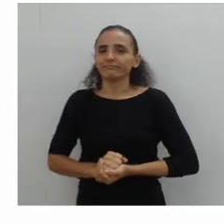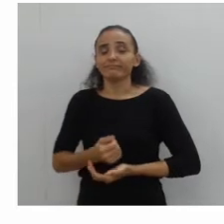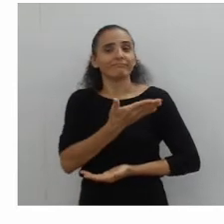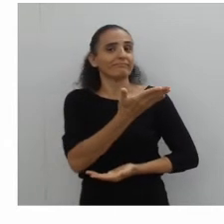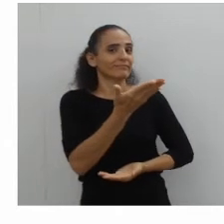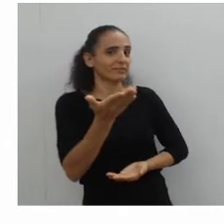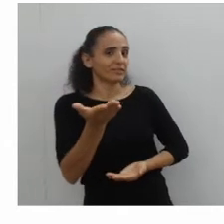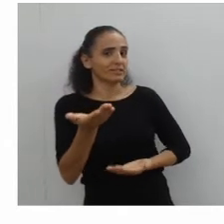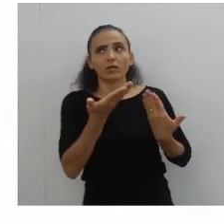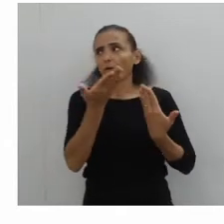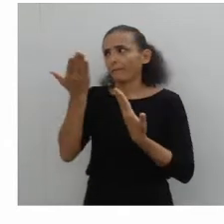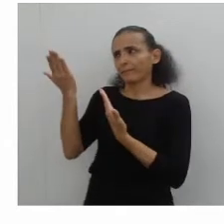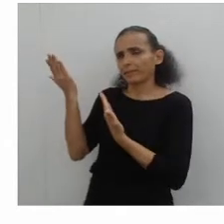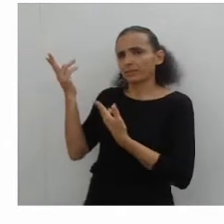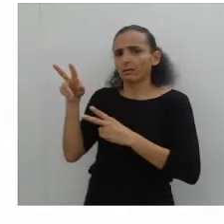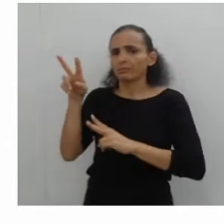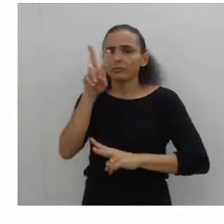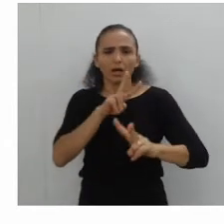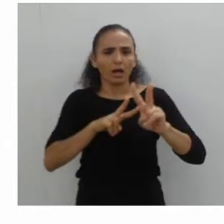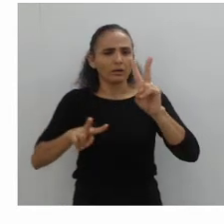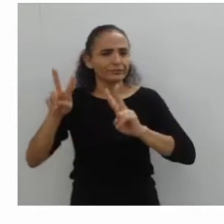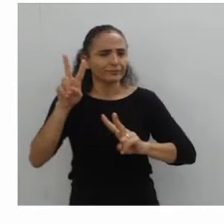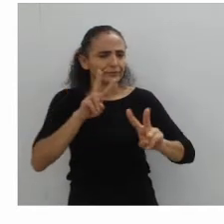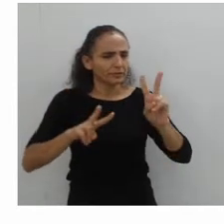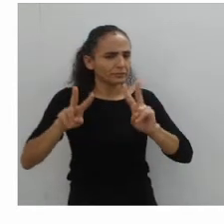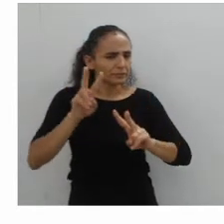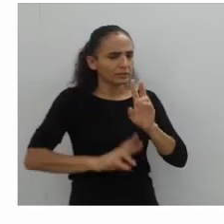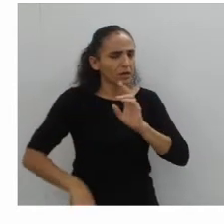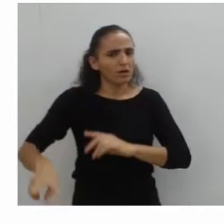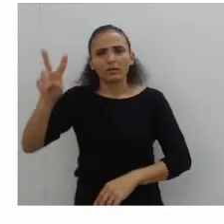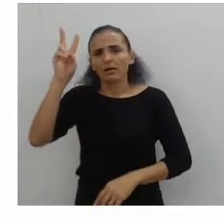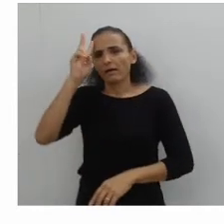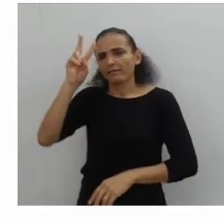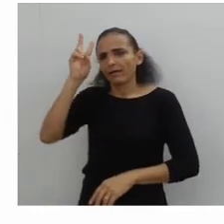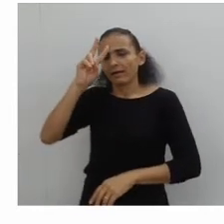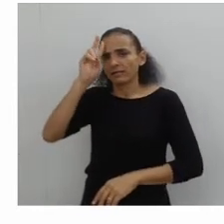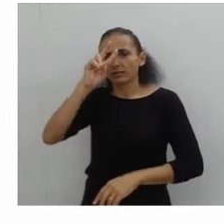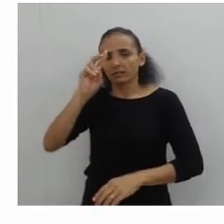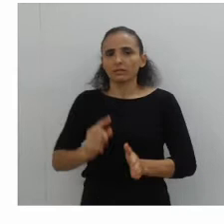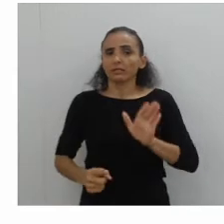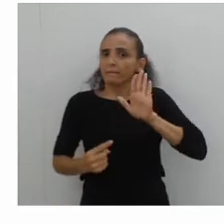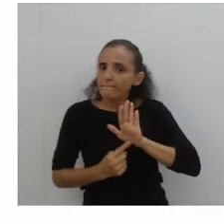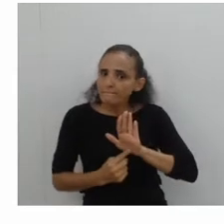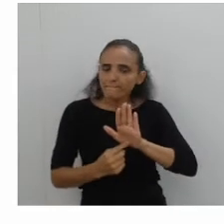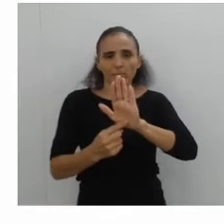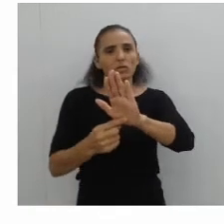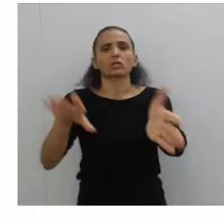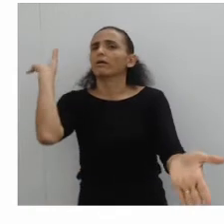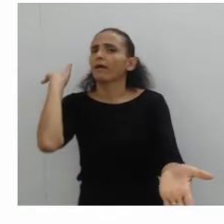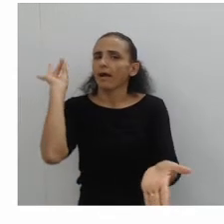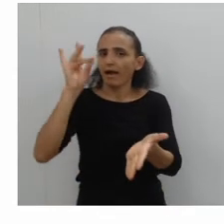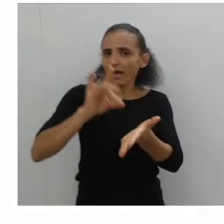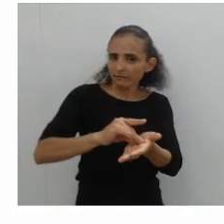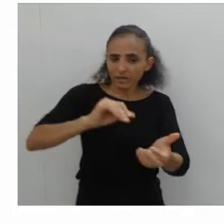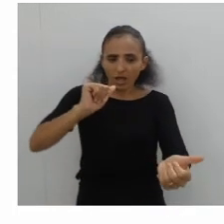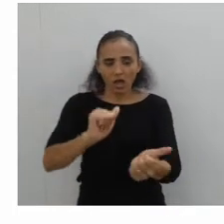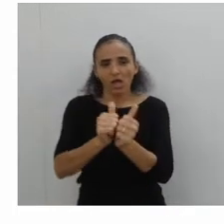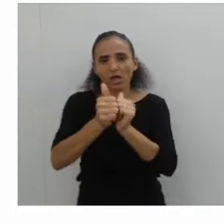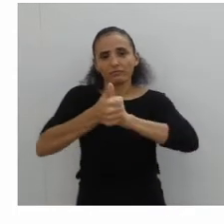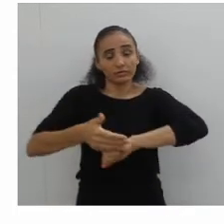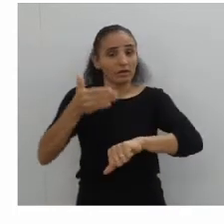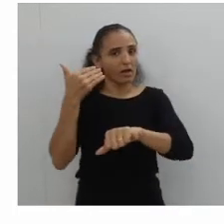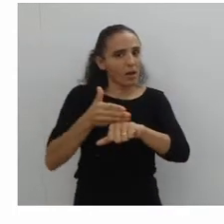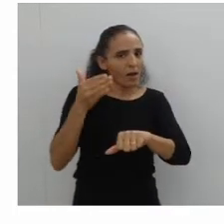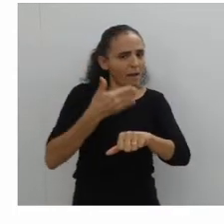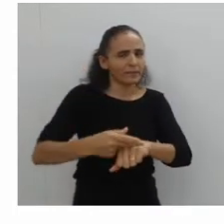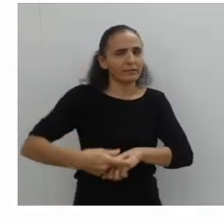vê aí que existem diversos registros históricos que confirmam pra gente aquilo que eu te disse. O jogo é praticado